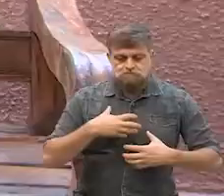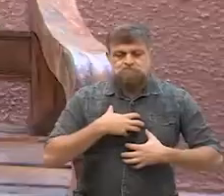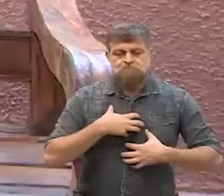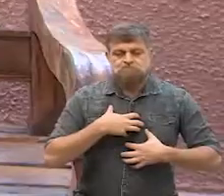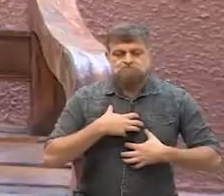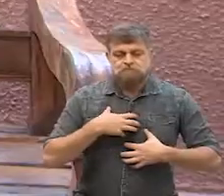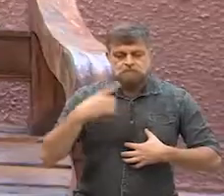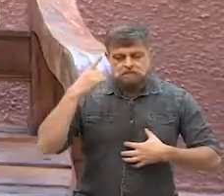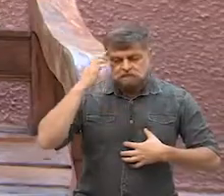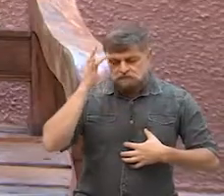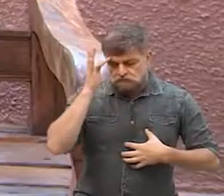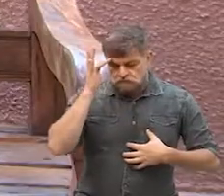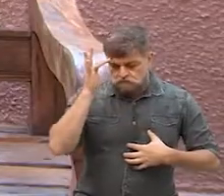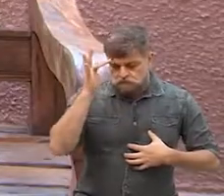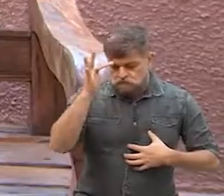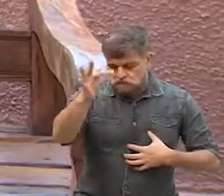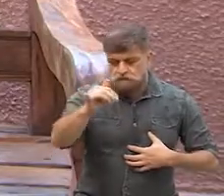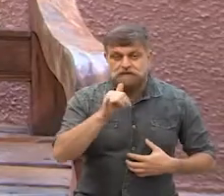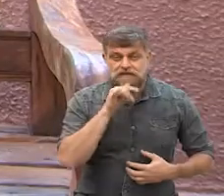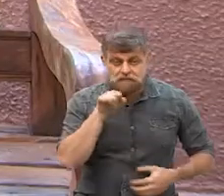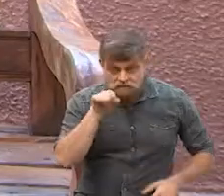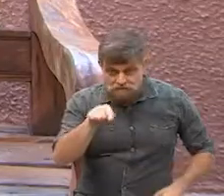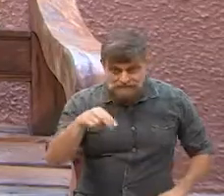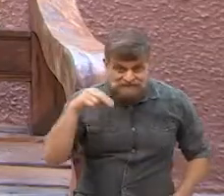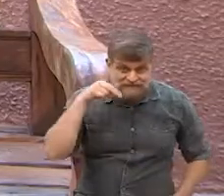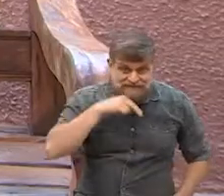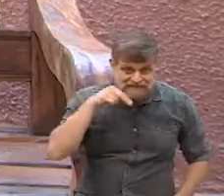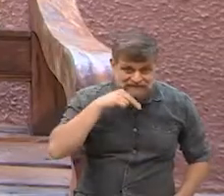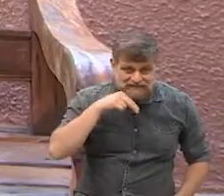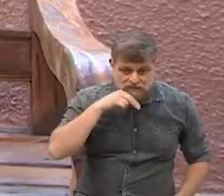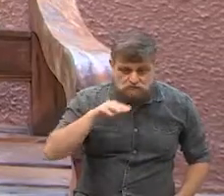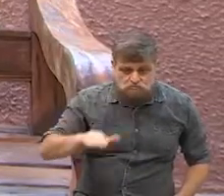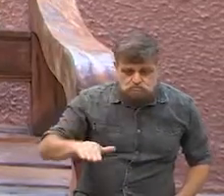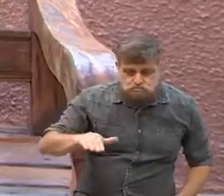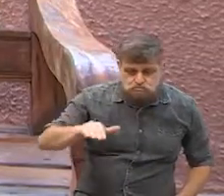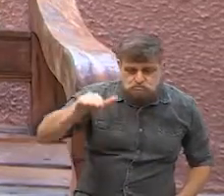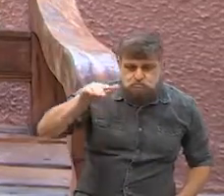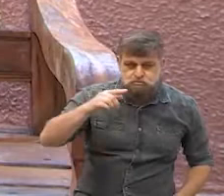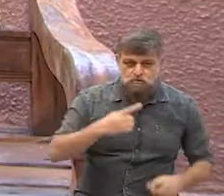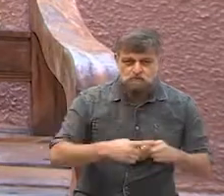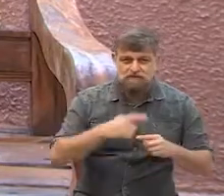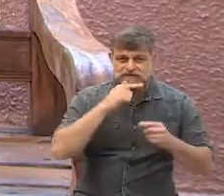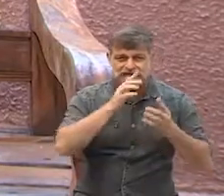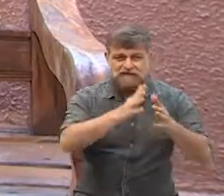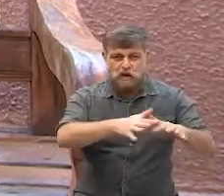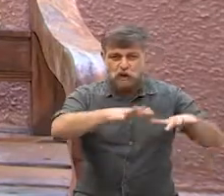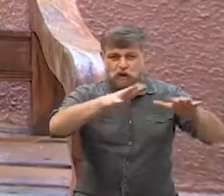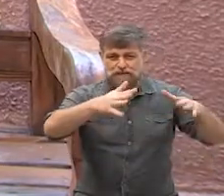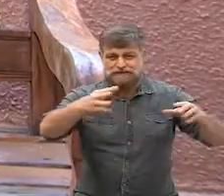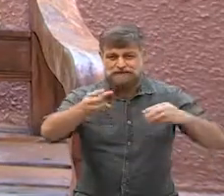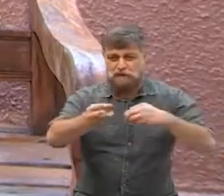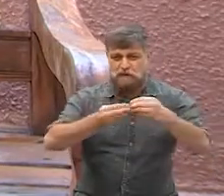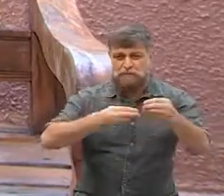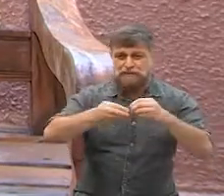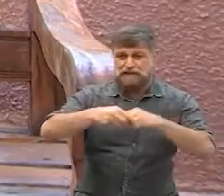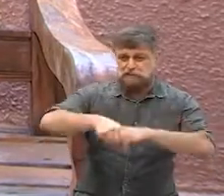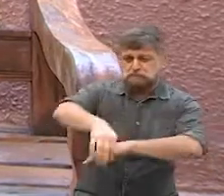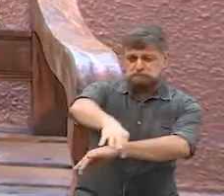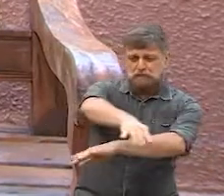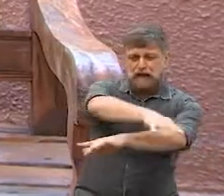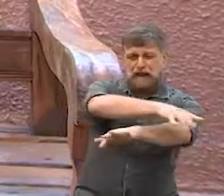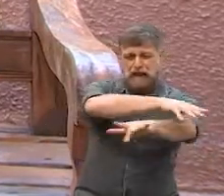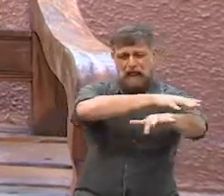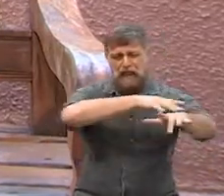futuro. Então, se você tem netos, você pense neles, porque os oceanos estão cheios de plástico. Então, a gente